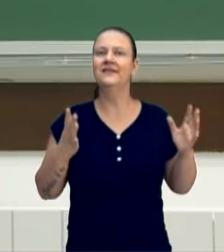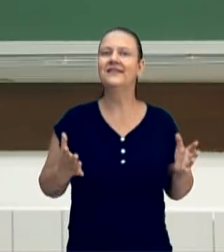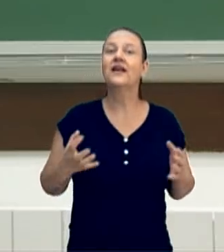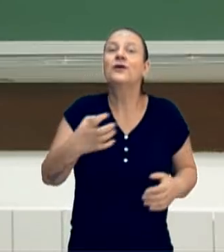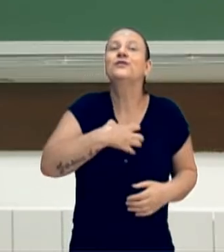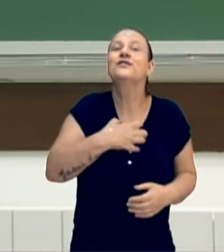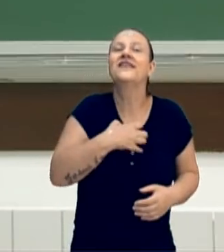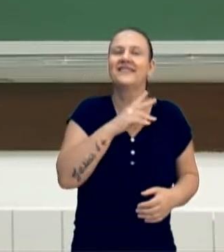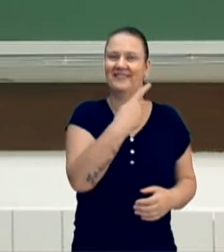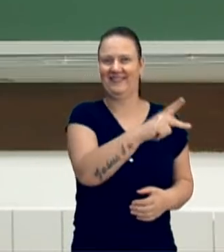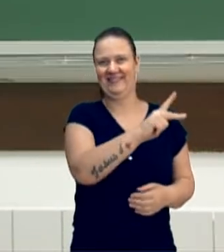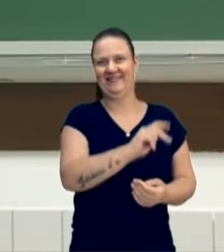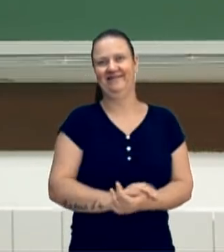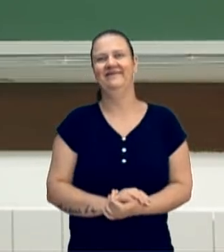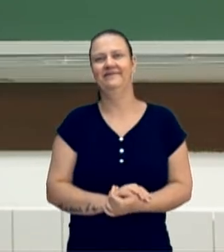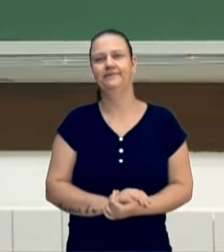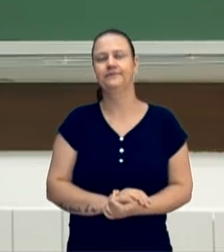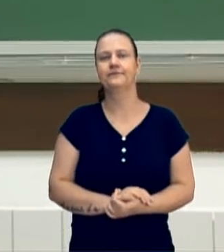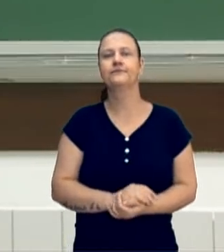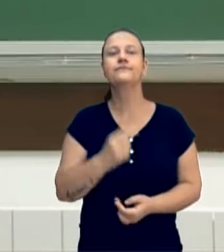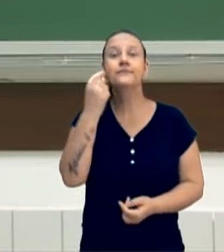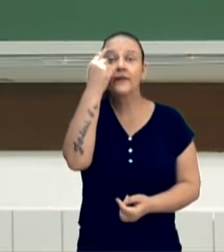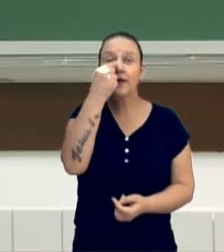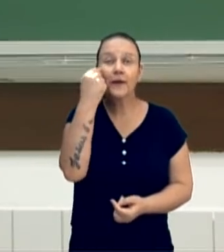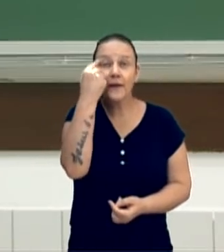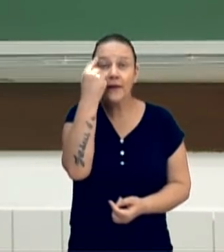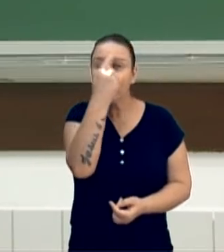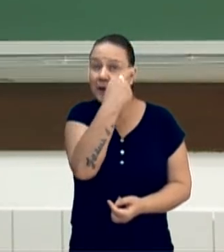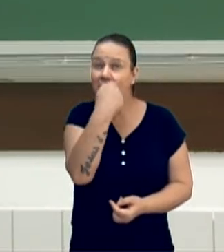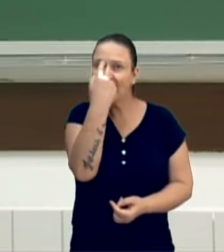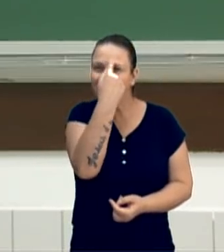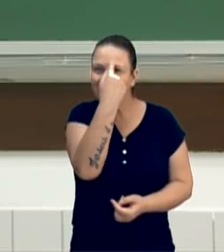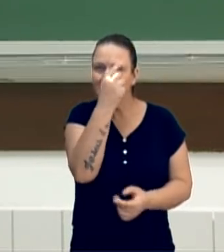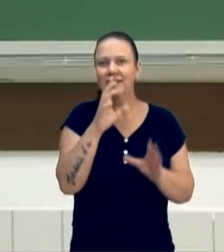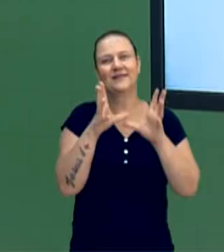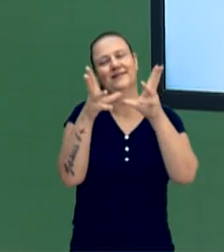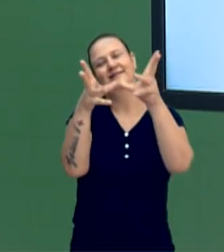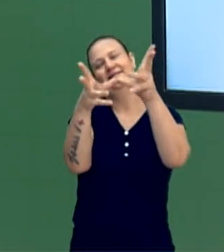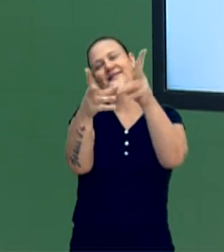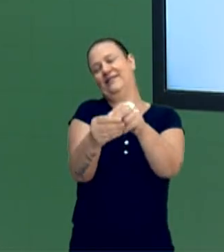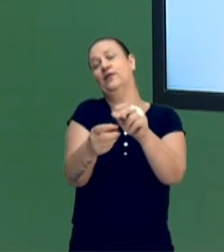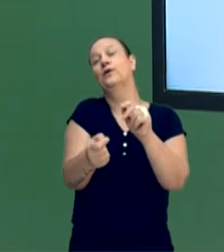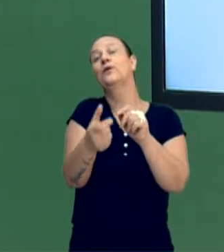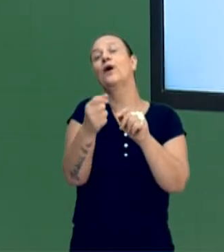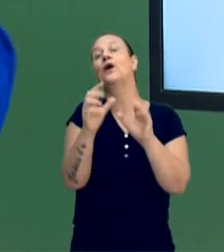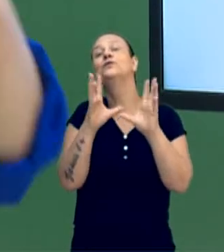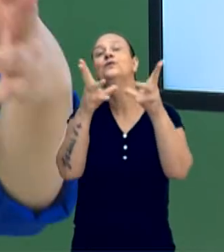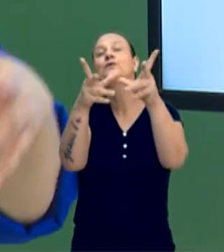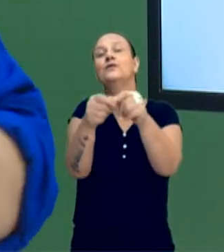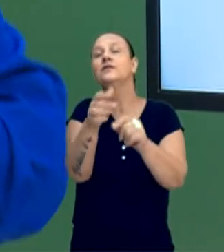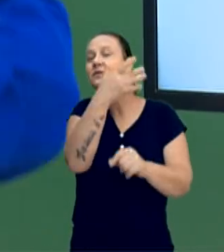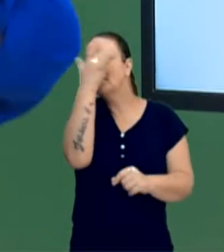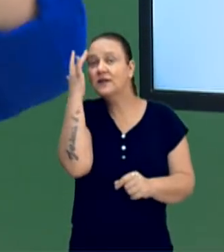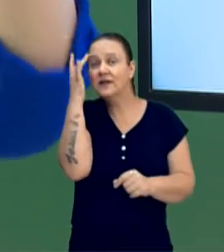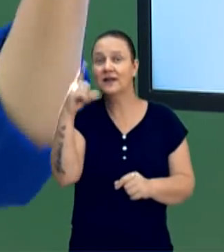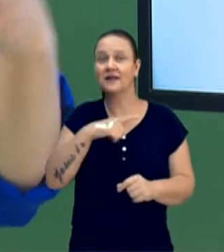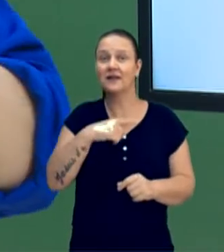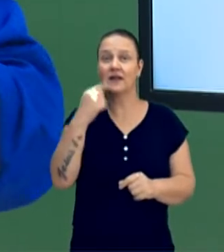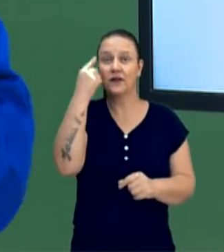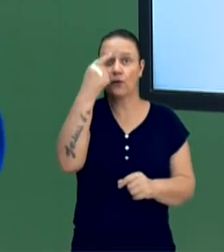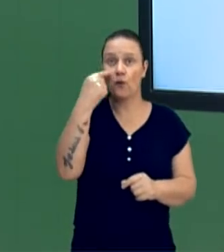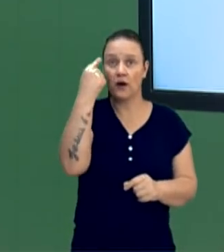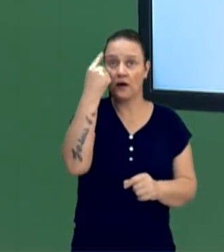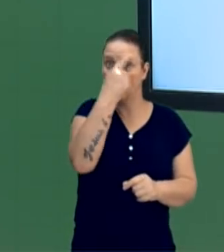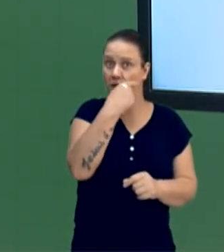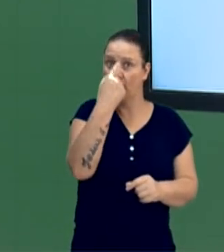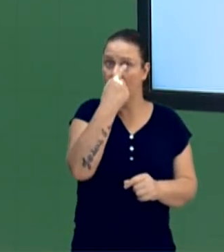bem? Olho redondo. Quase todo mundo aí tem o olho redondo na sua sala? Não. Cada pessoa